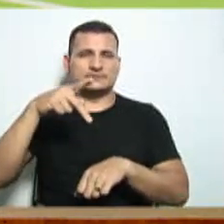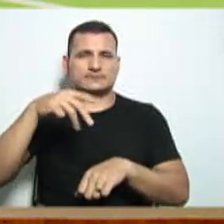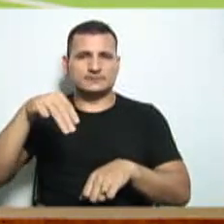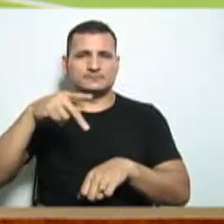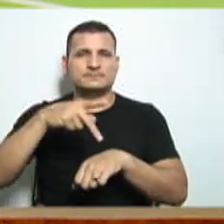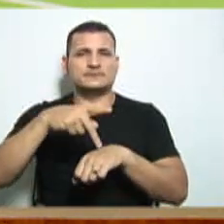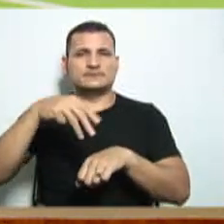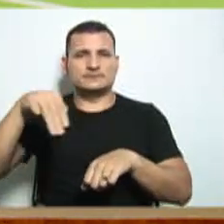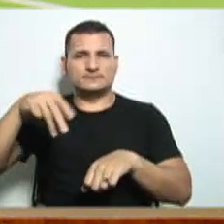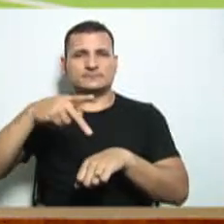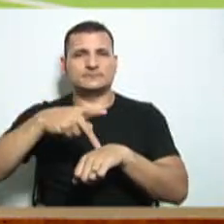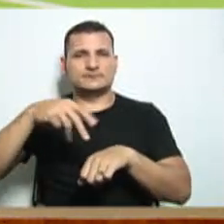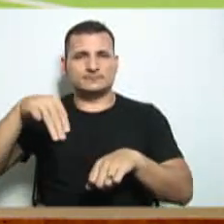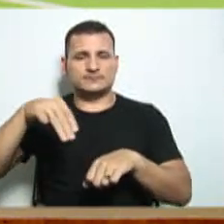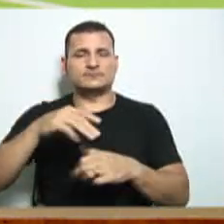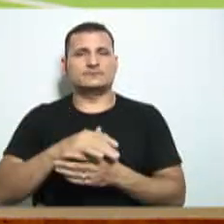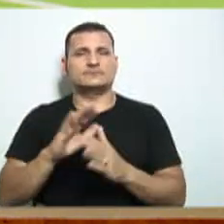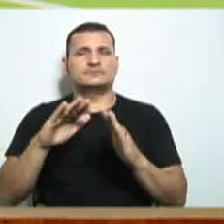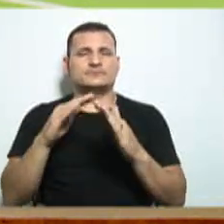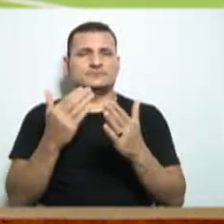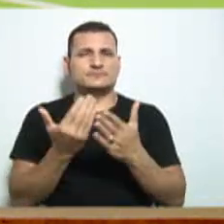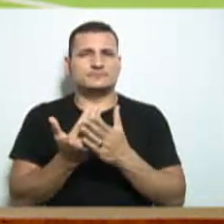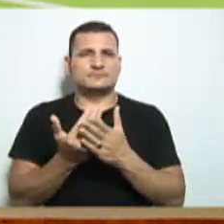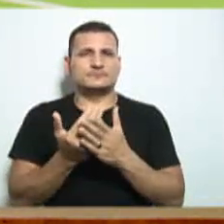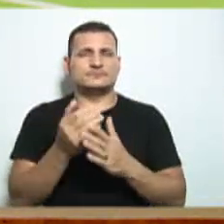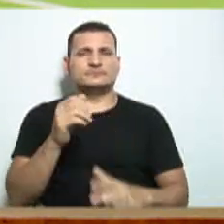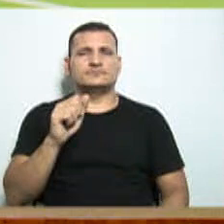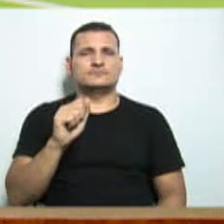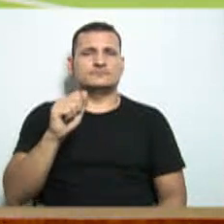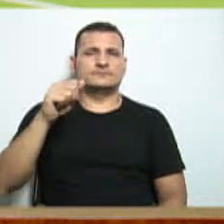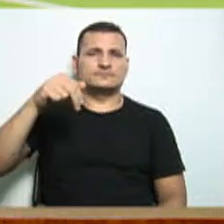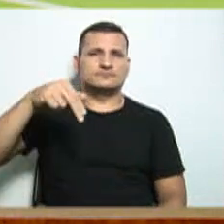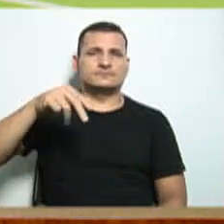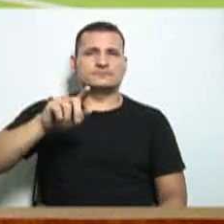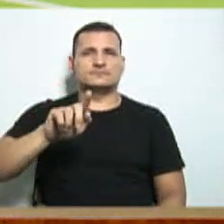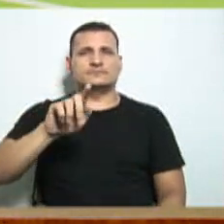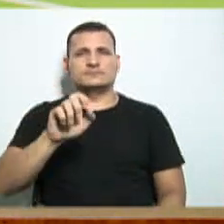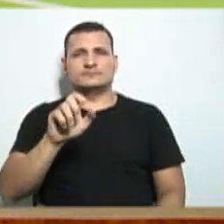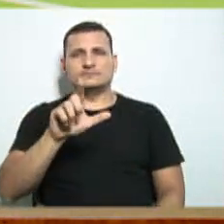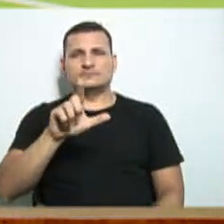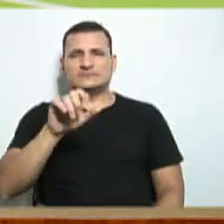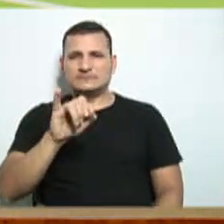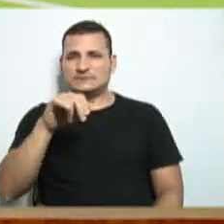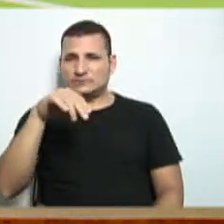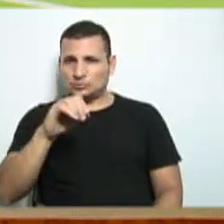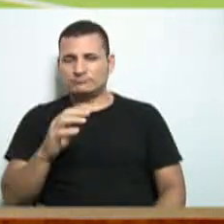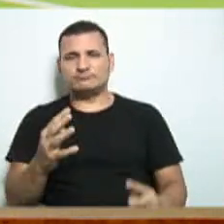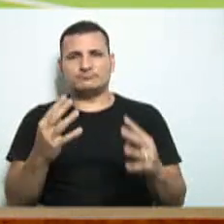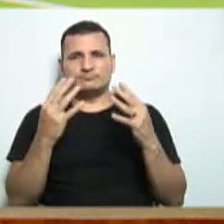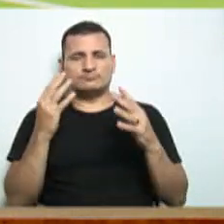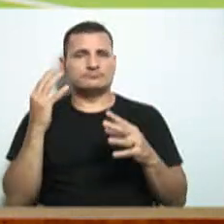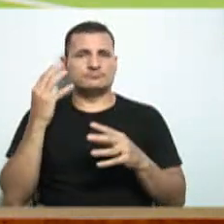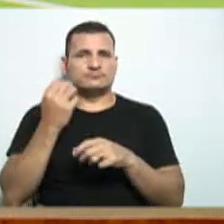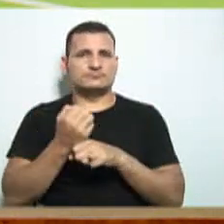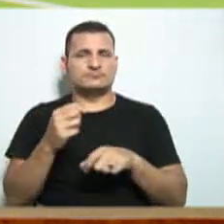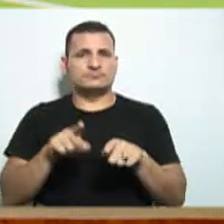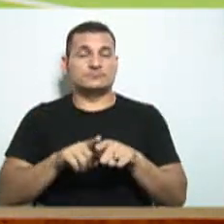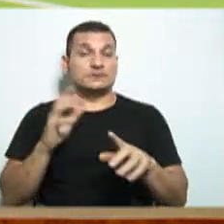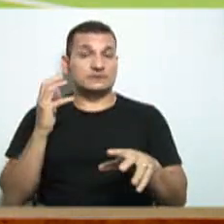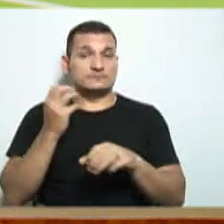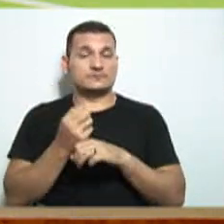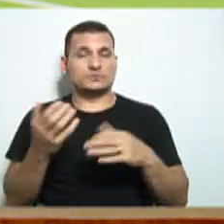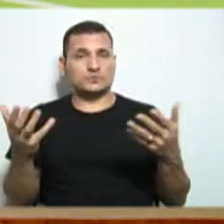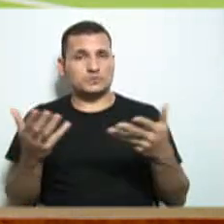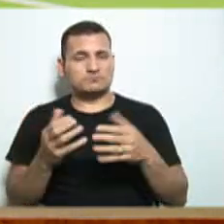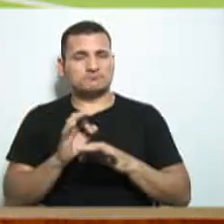continuem assim todos. Escola Angelina dos Anjos, Encosta Max. Ligado também na revisão. A revisão hoje está